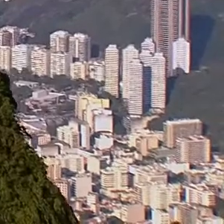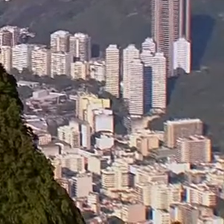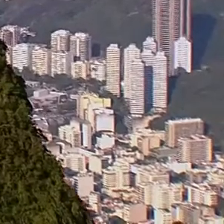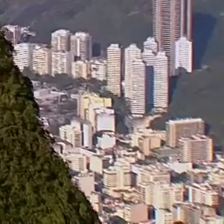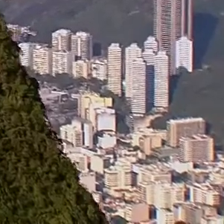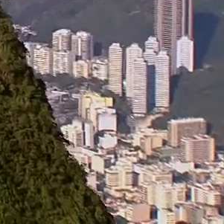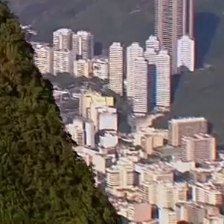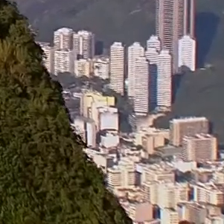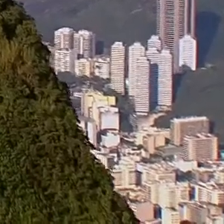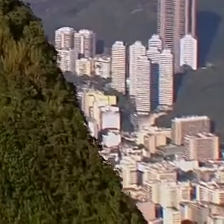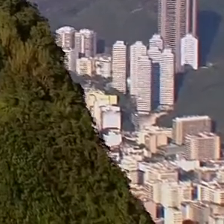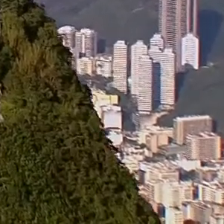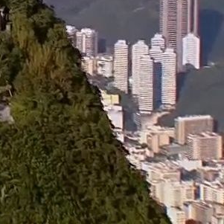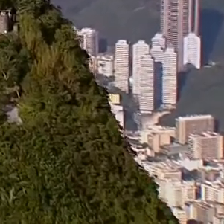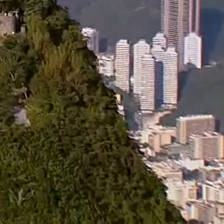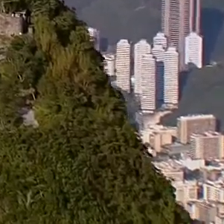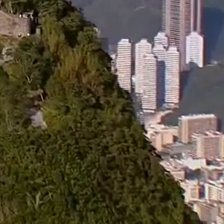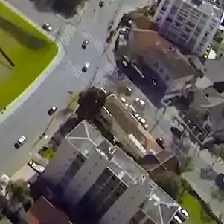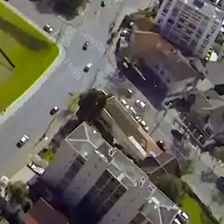Me